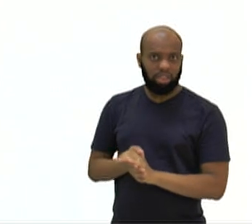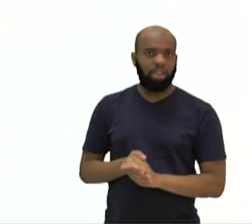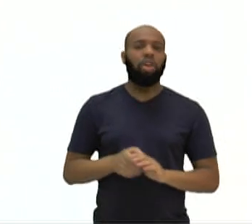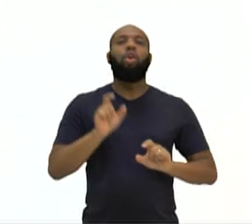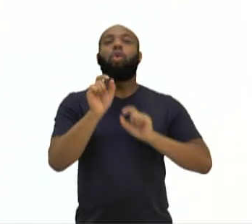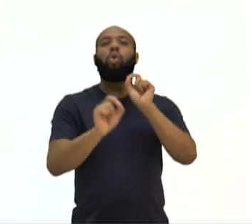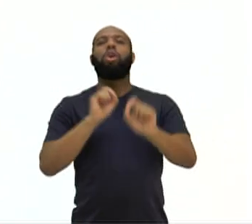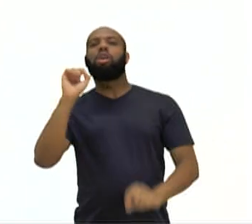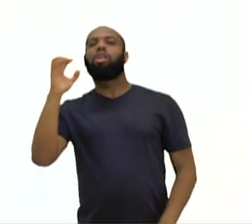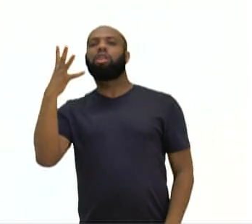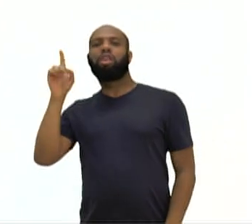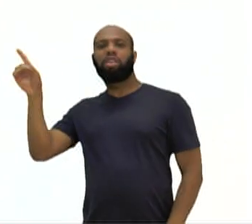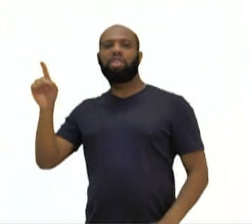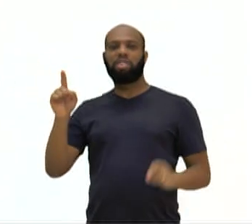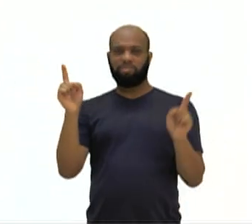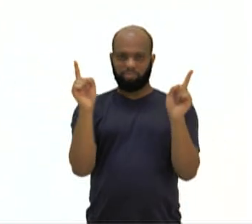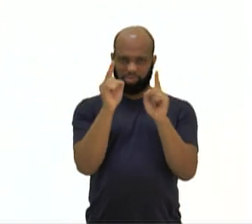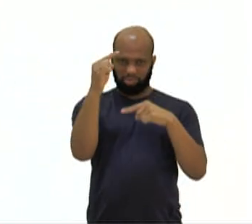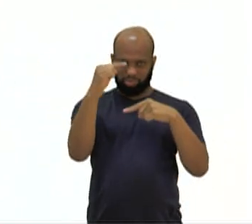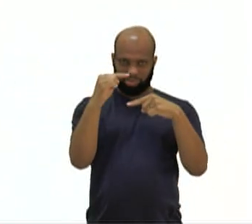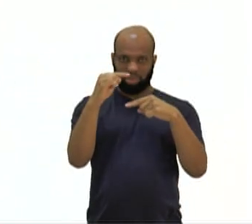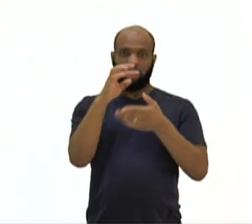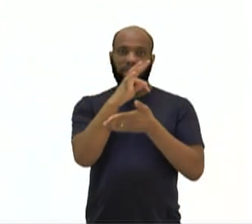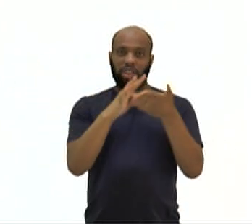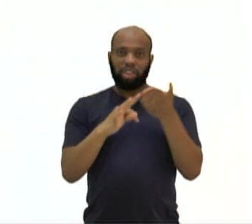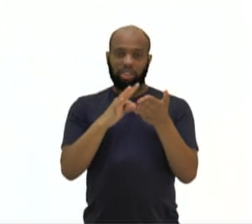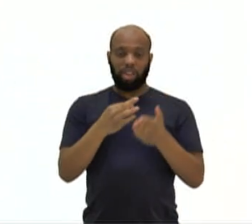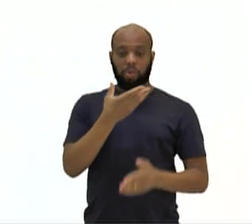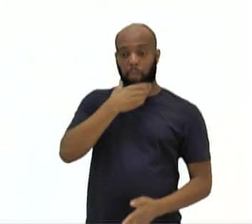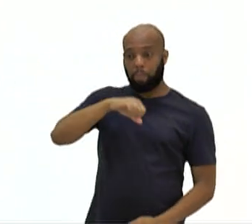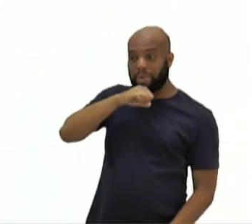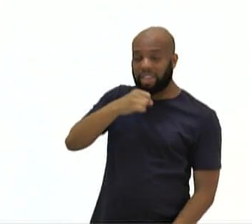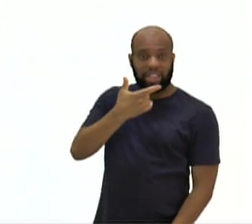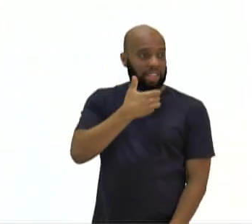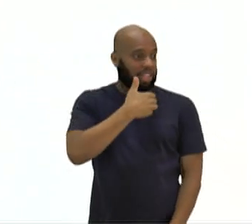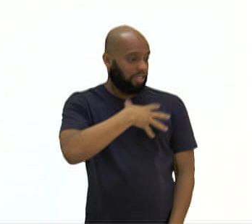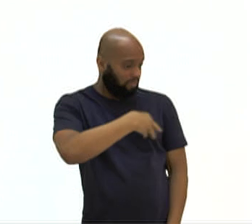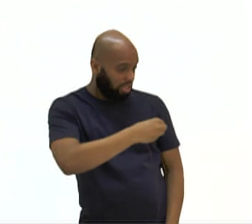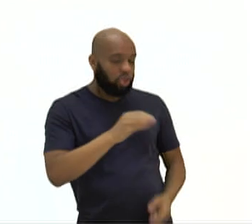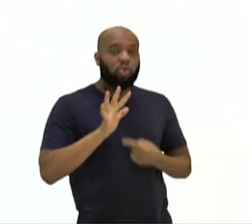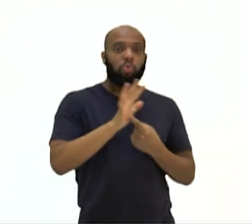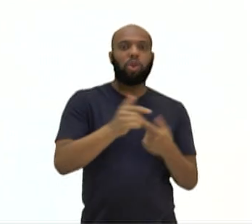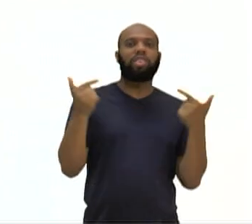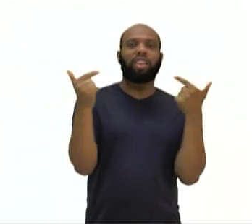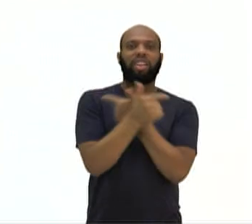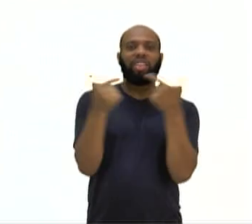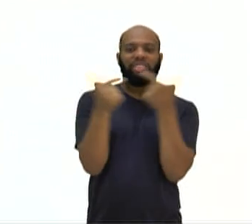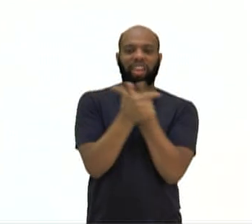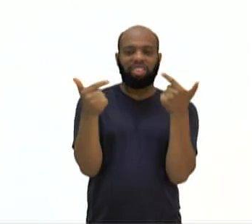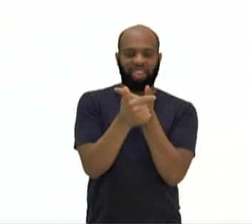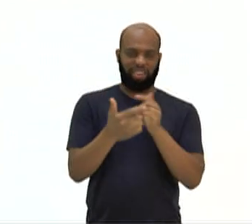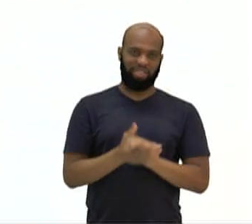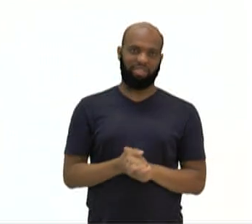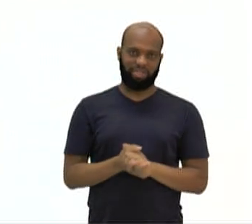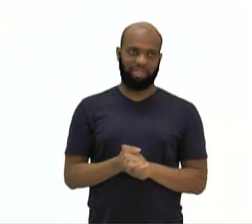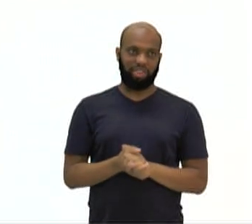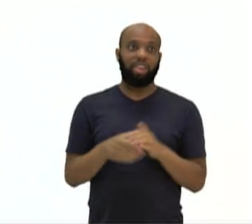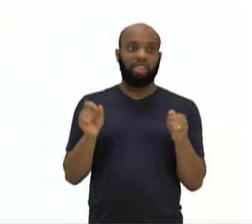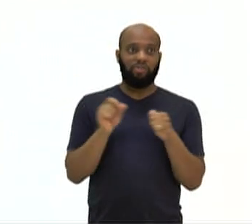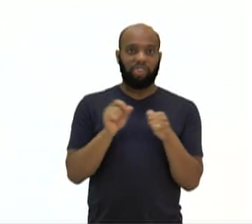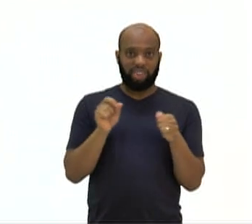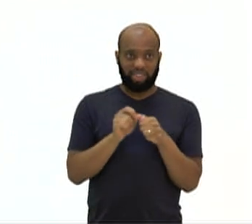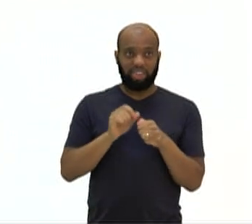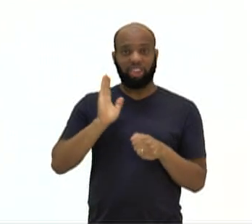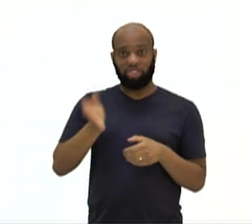nesse trecho aqui do diálogo entre o pai e o filho causa humor, né? Então, vamos fazer aqui e nós